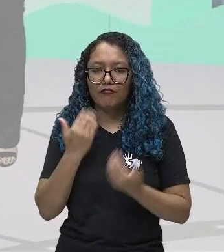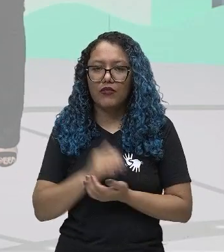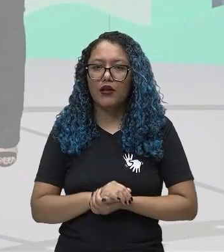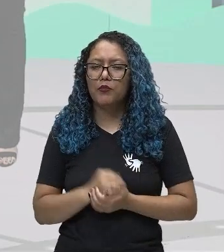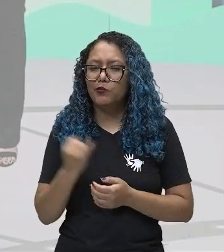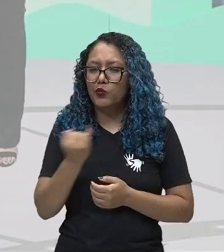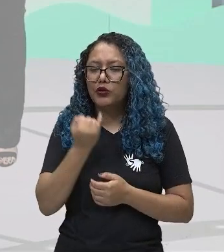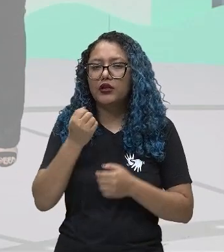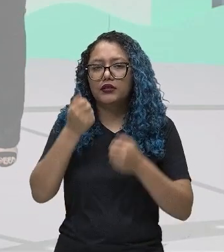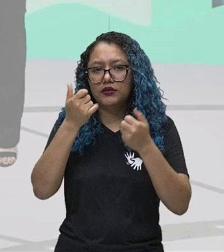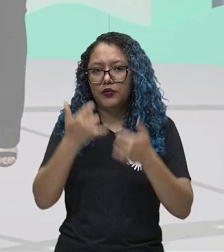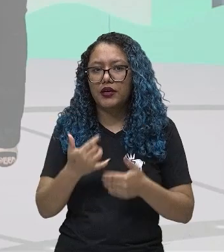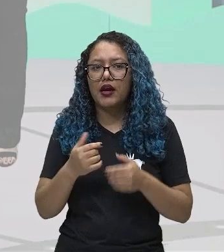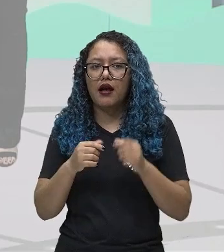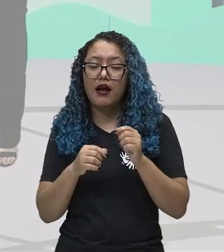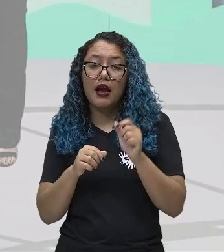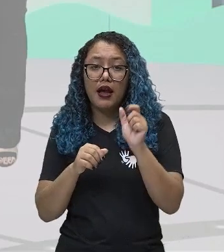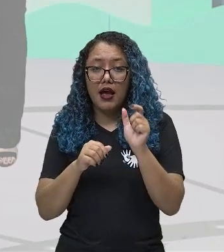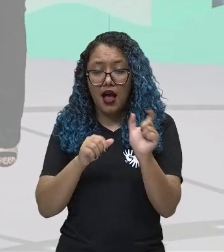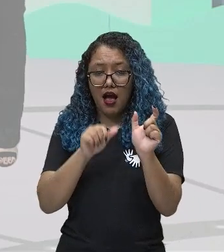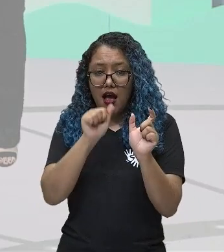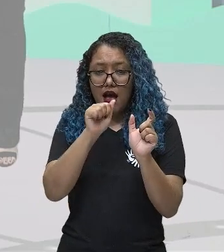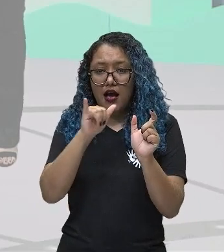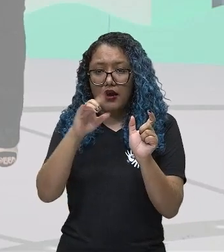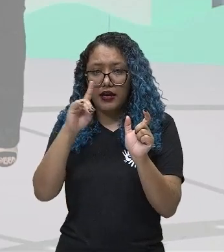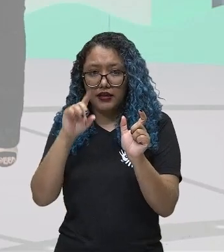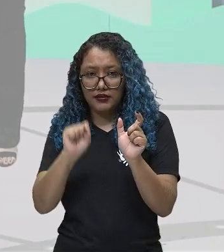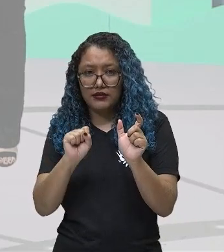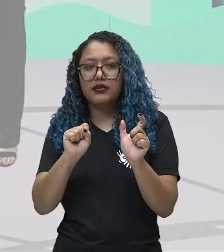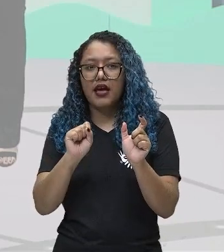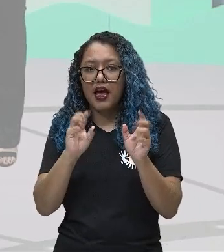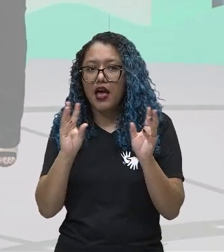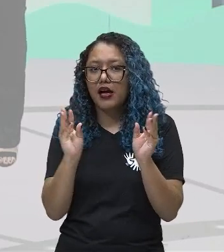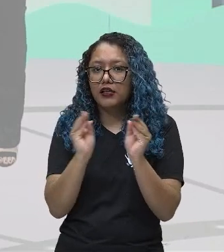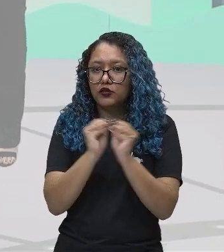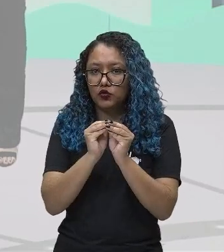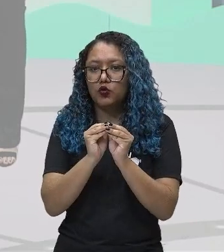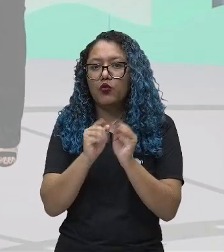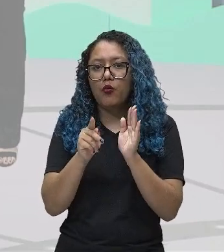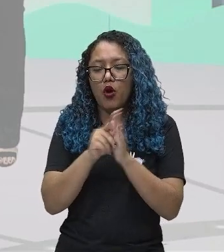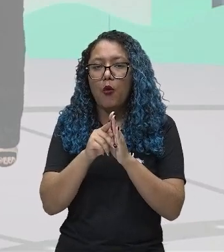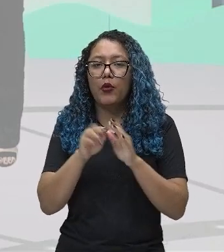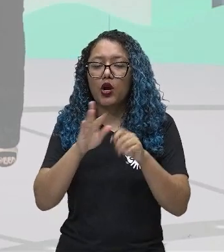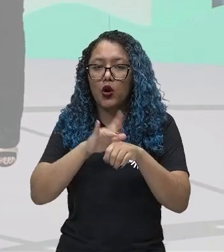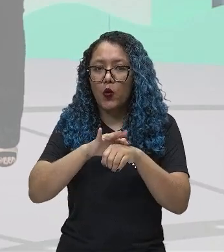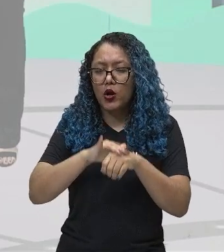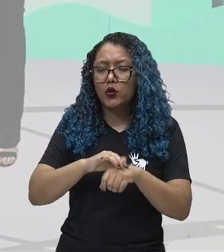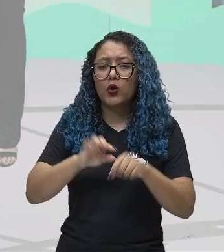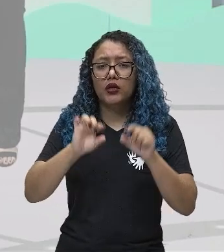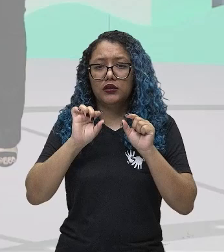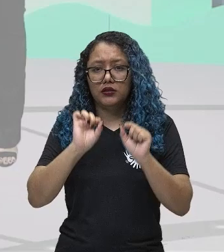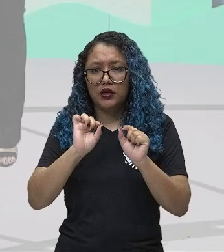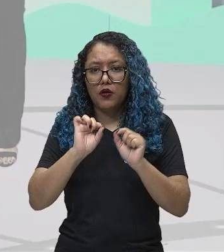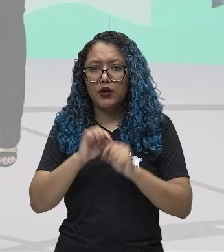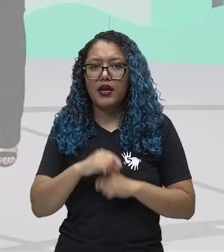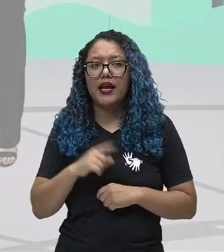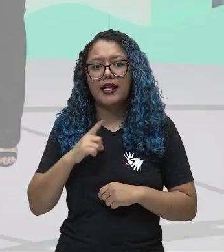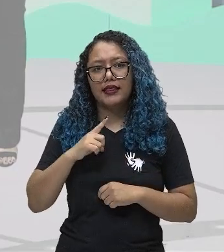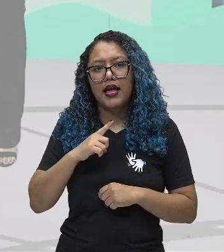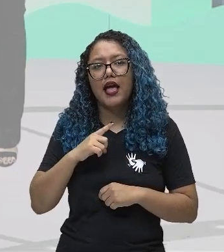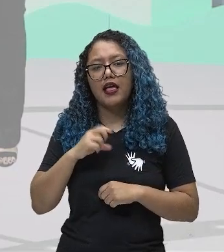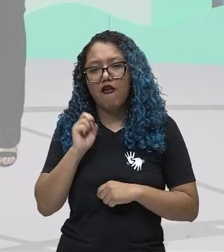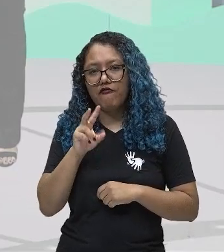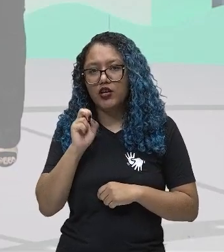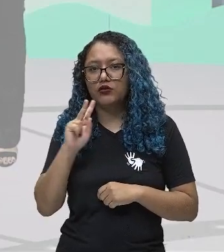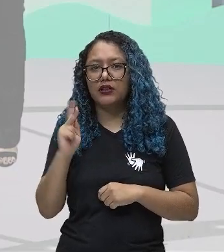citar que a AIDS é a sigla de Síndrome da Imunodeficiência Adquirida e é uma doença causada pelo vírus HIV